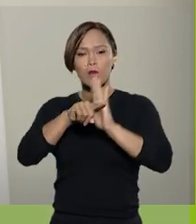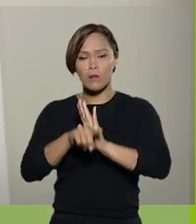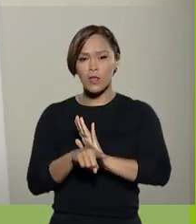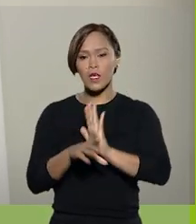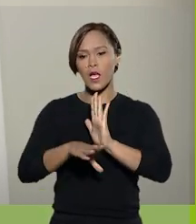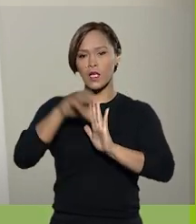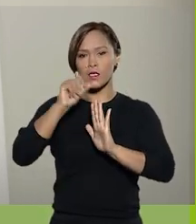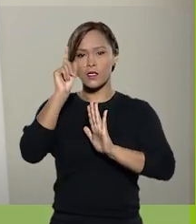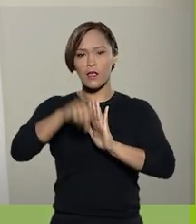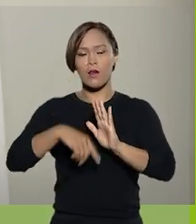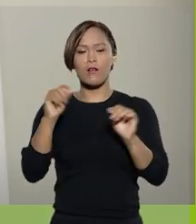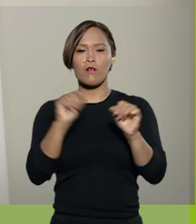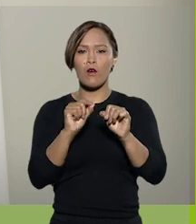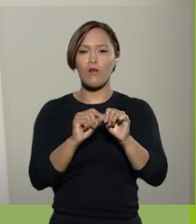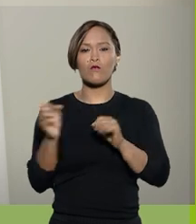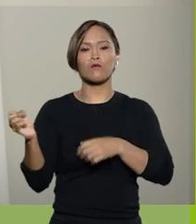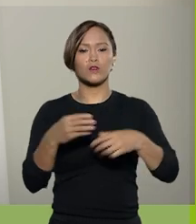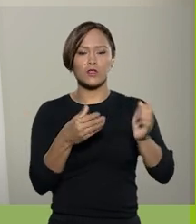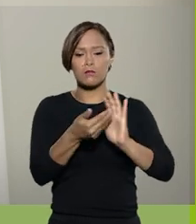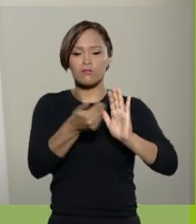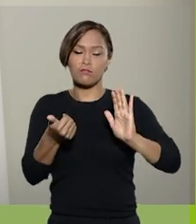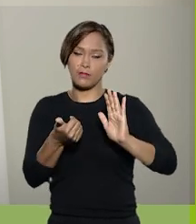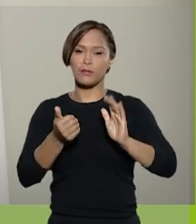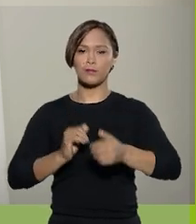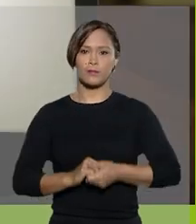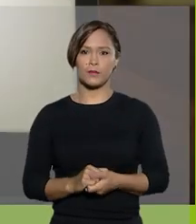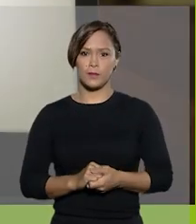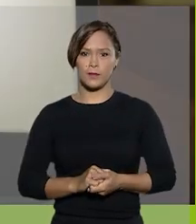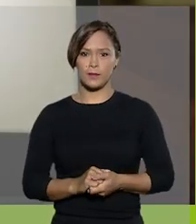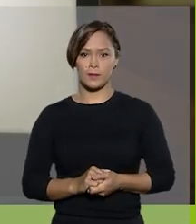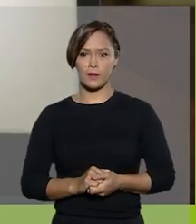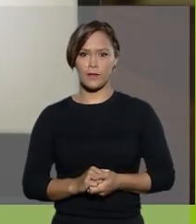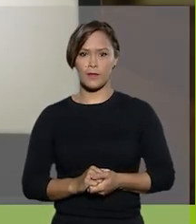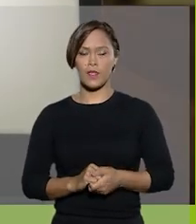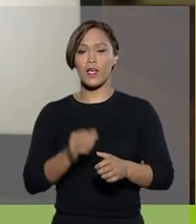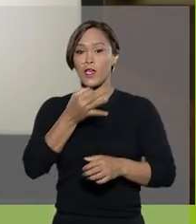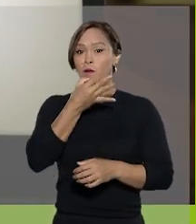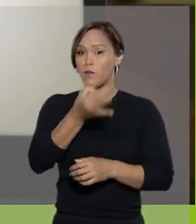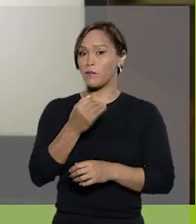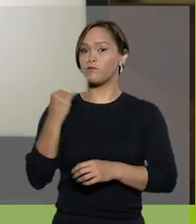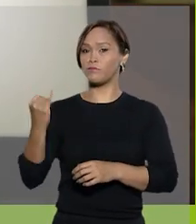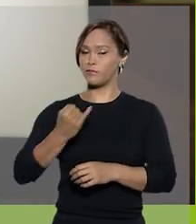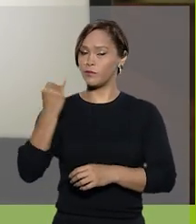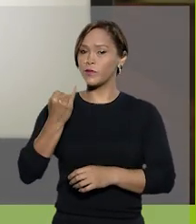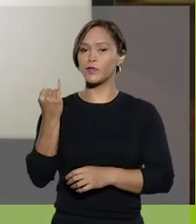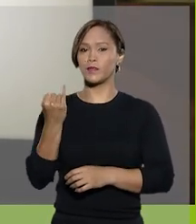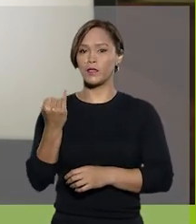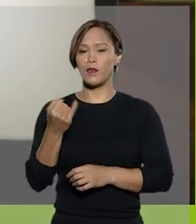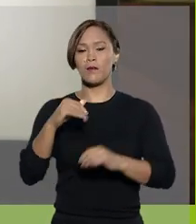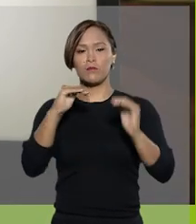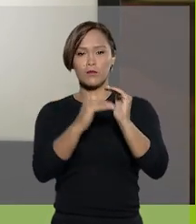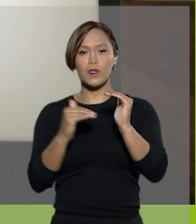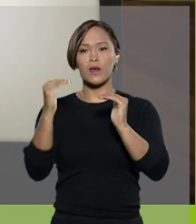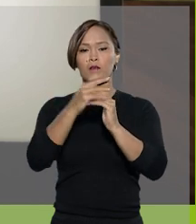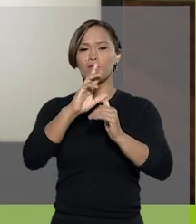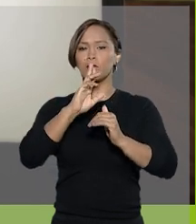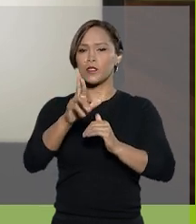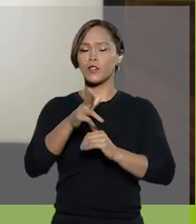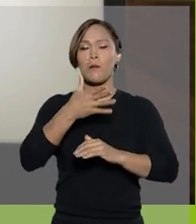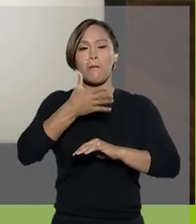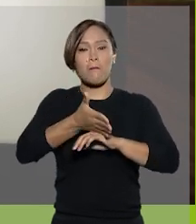salva ou efetuar a sua exclusão. E uma dica importante: para alcançar